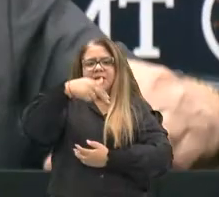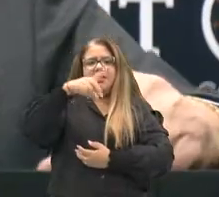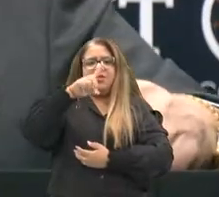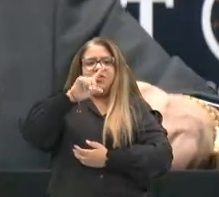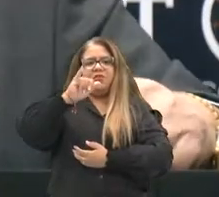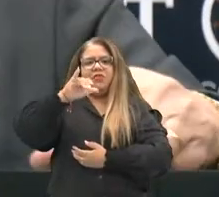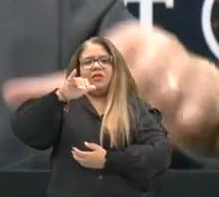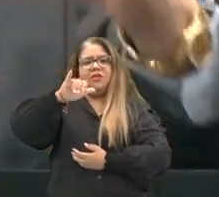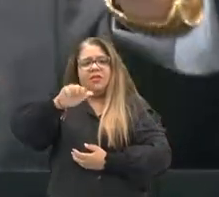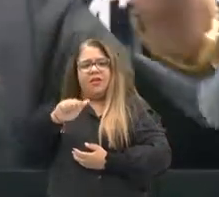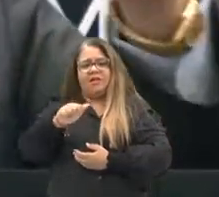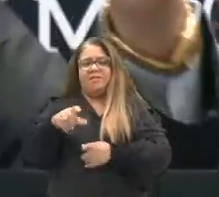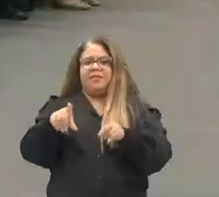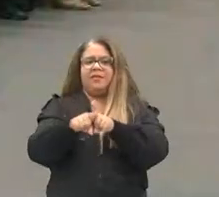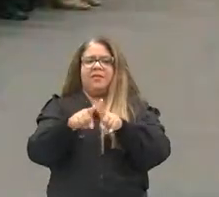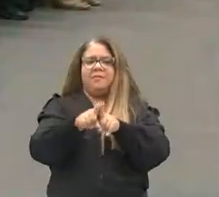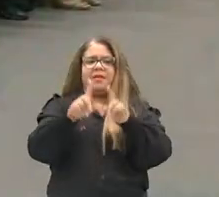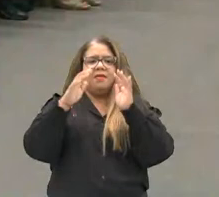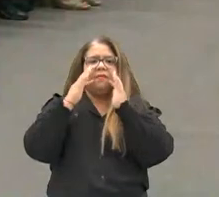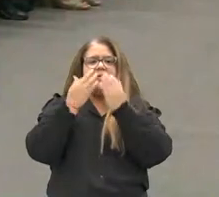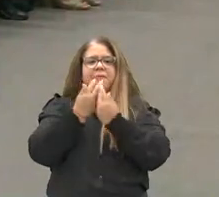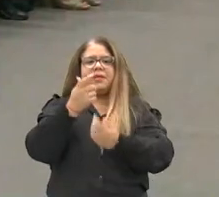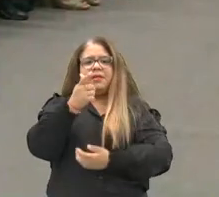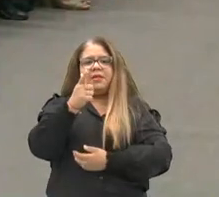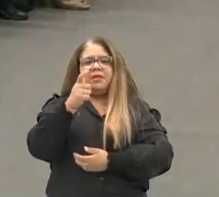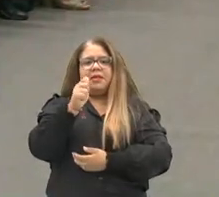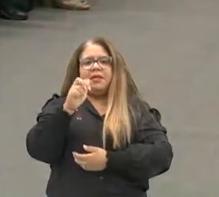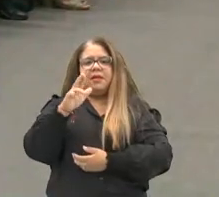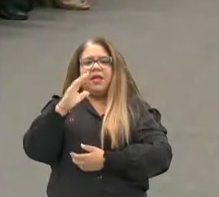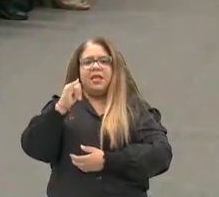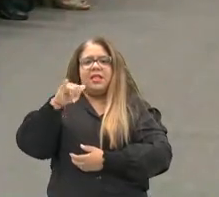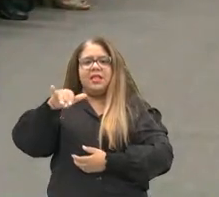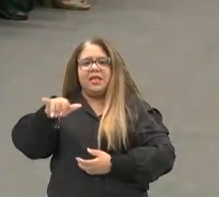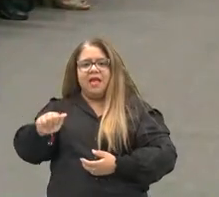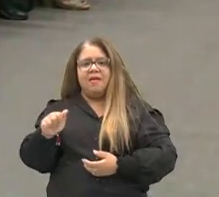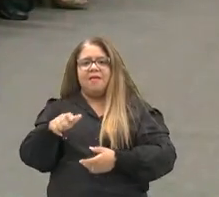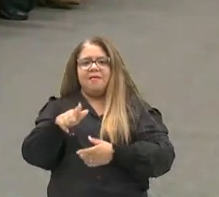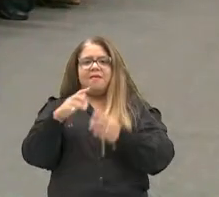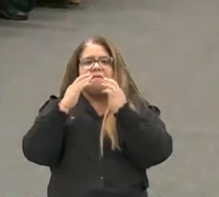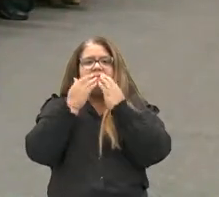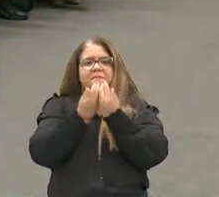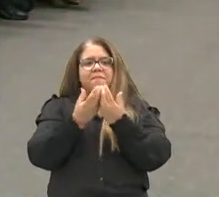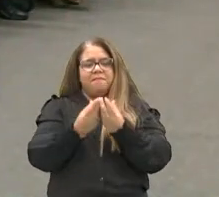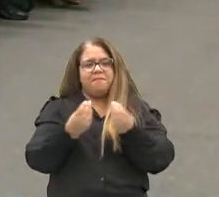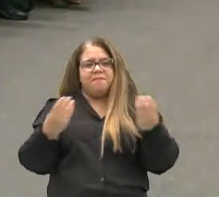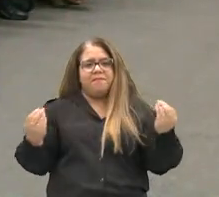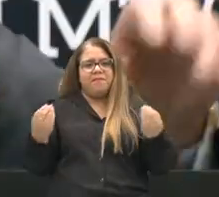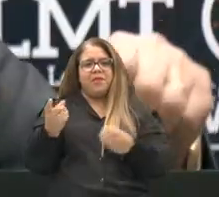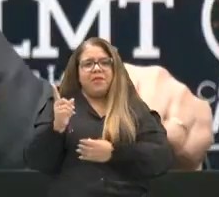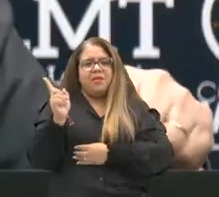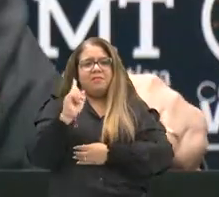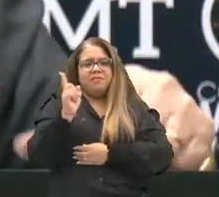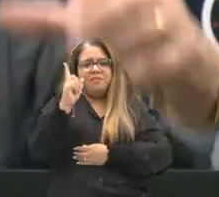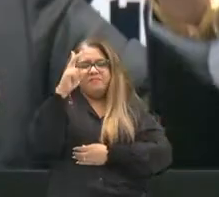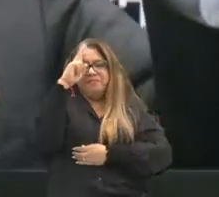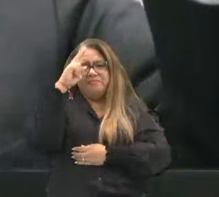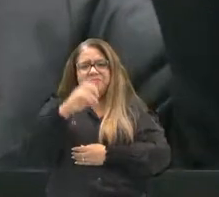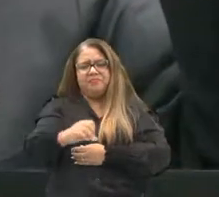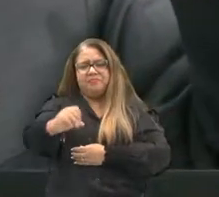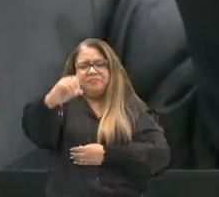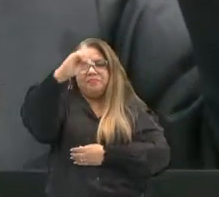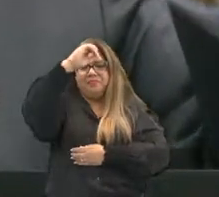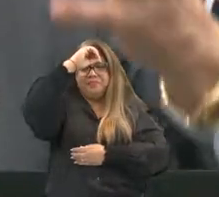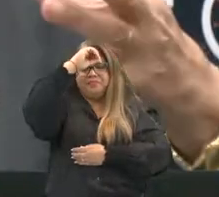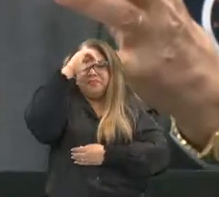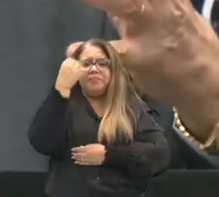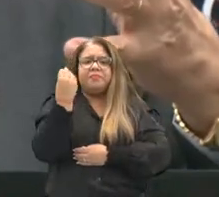Garcia, de tantas outras famílias que muitas vezes não se lembram, não sabem o que